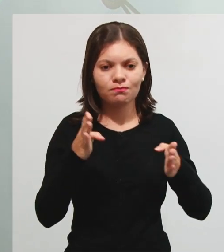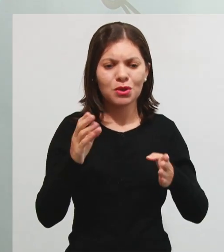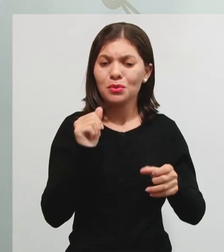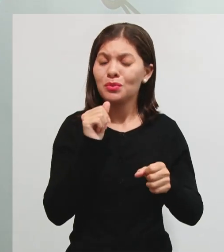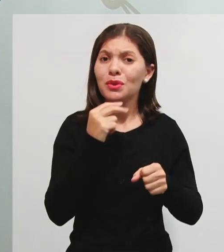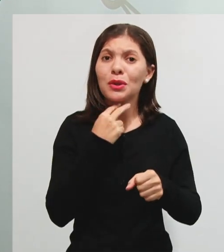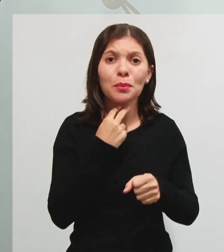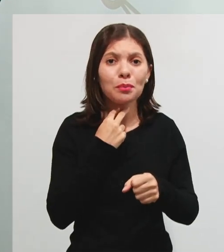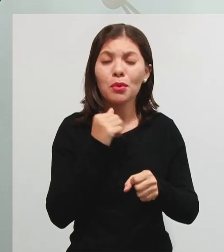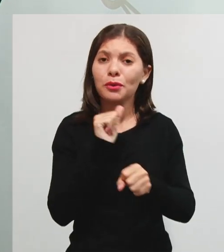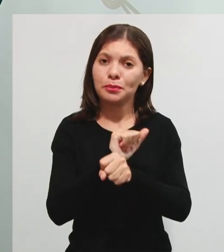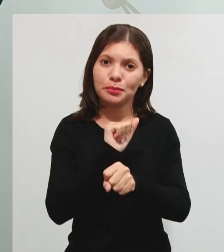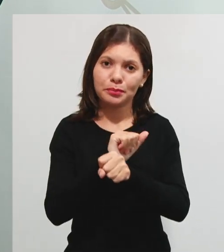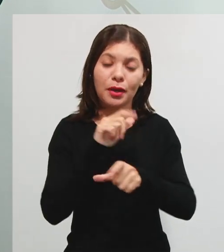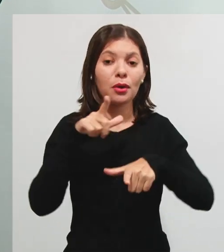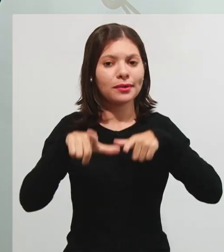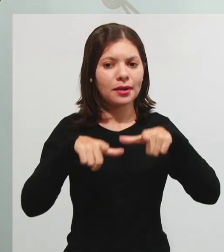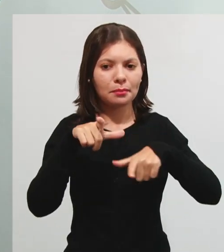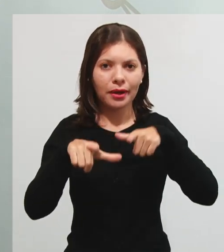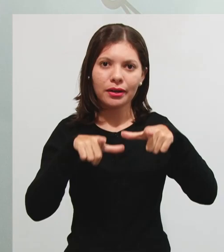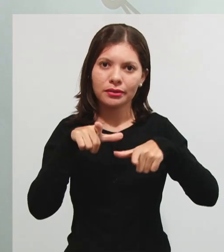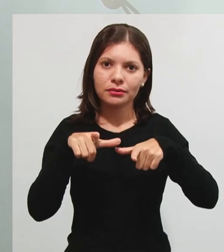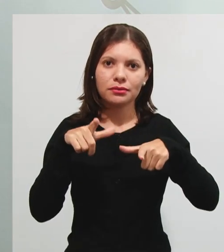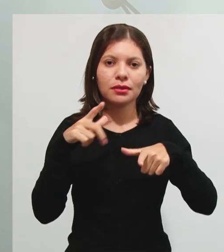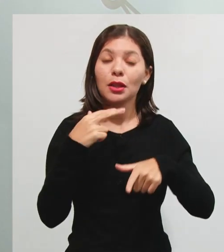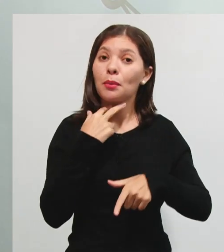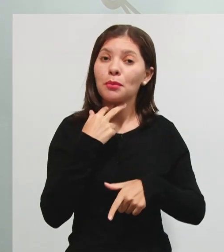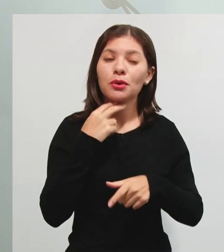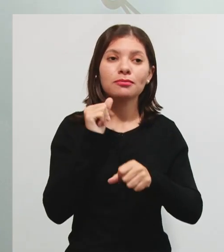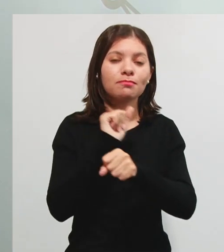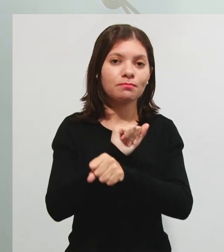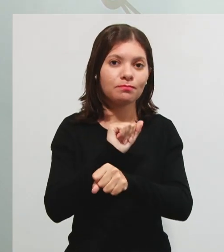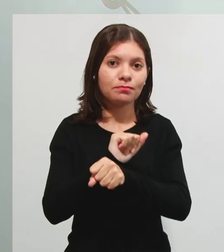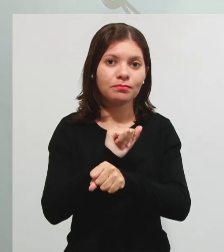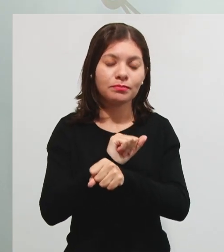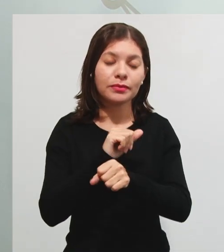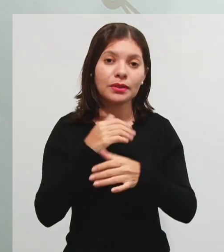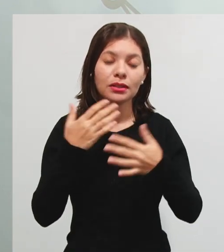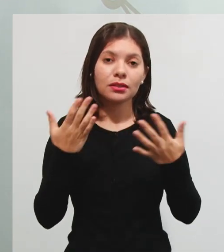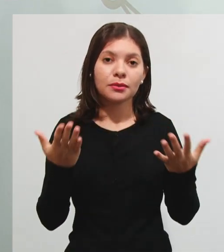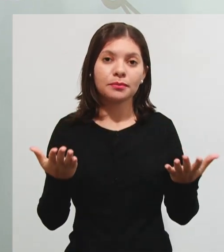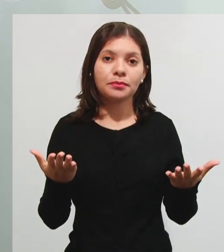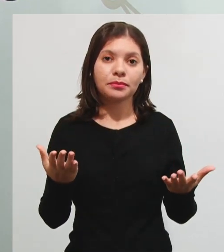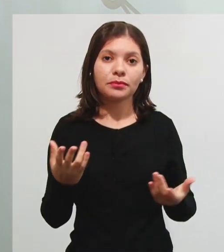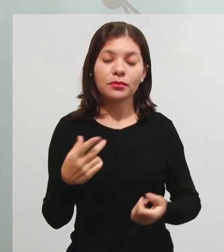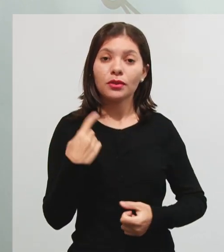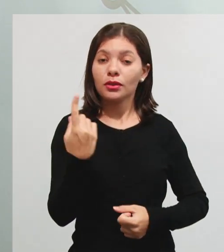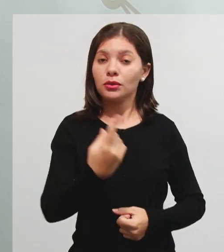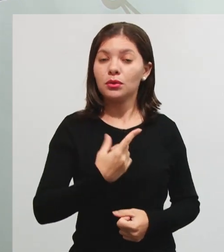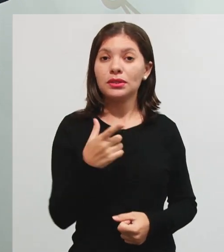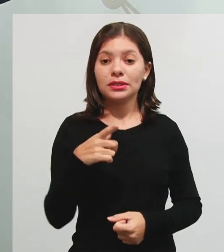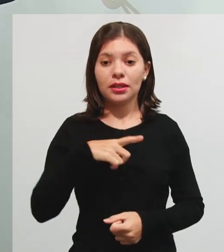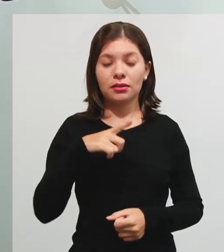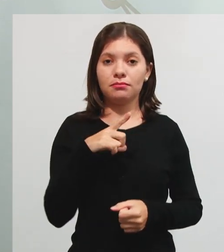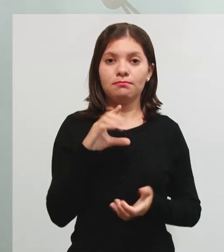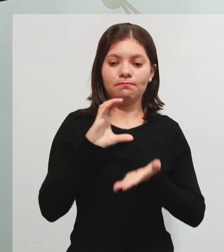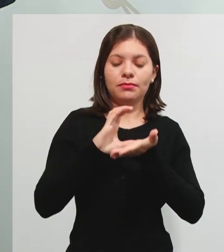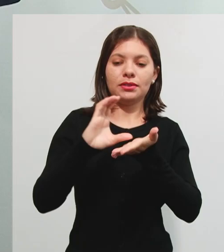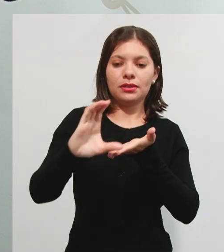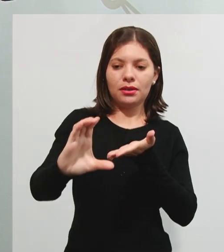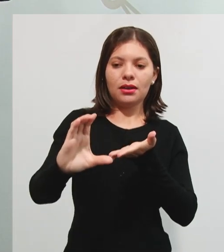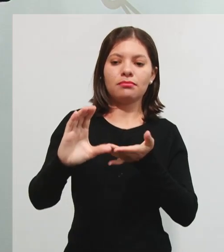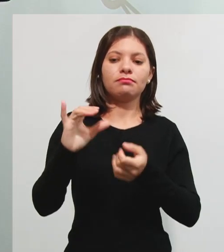parar. É um serviço, né, que está sendo fornecido que ele não pode parar. Então, consequentemente, nós temos que entregar esse produto sem